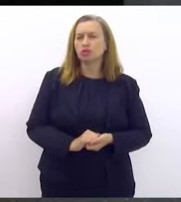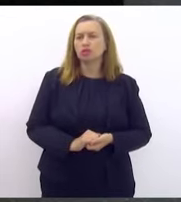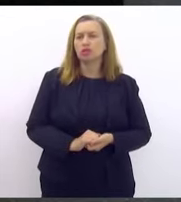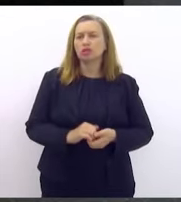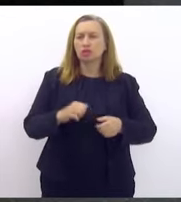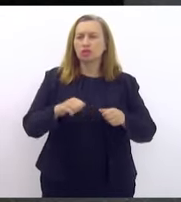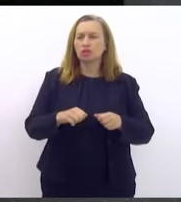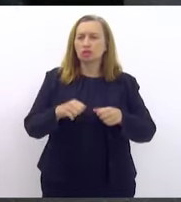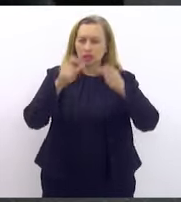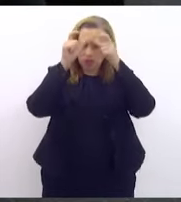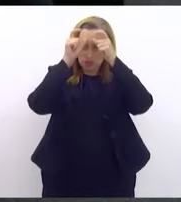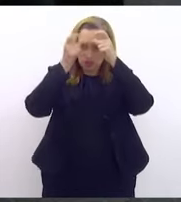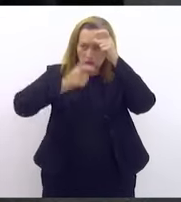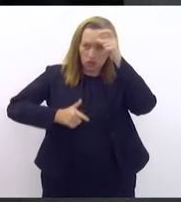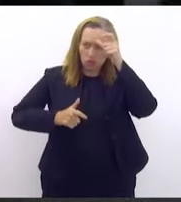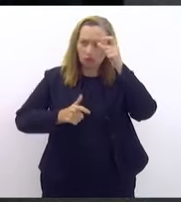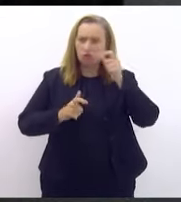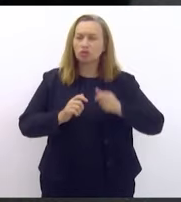espectro,